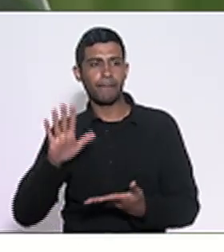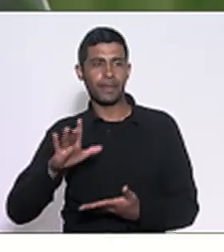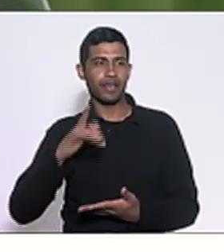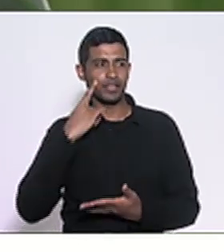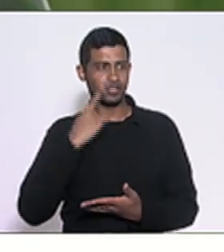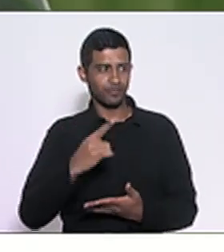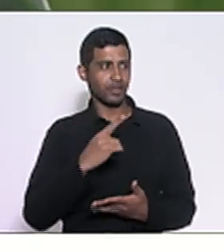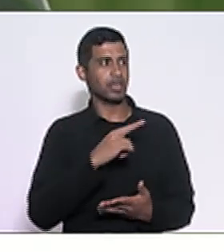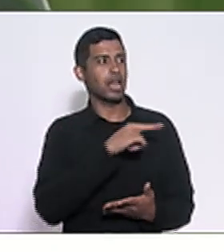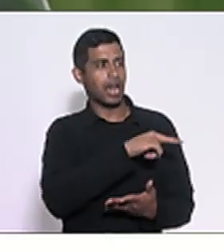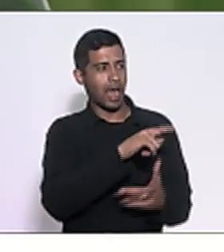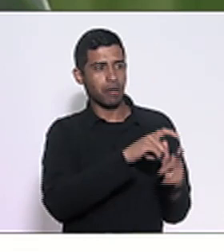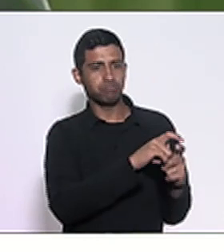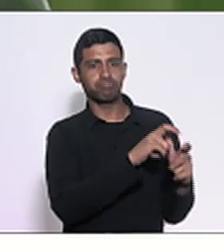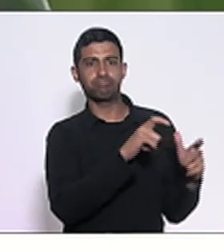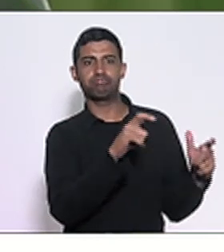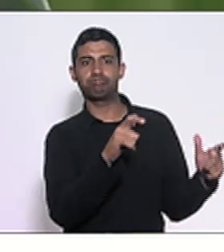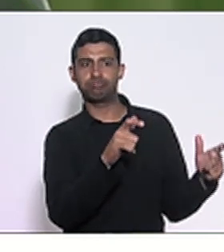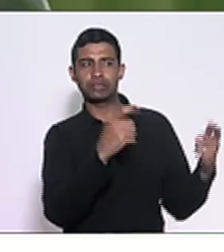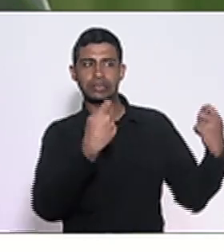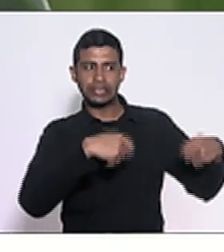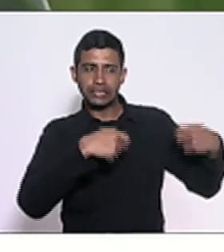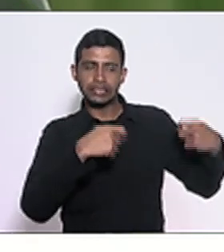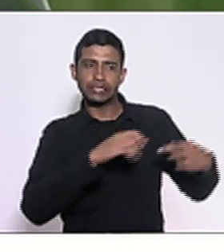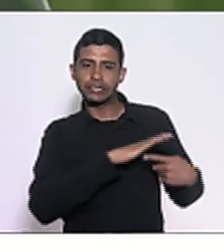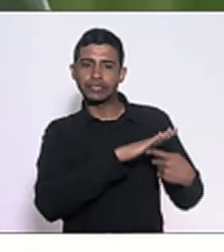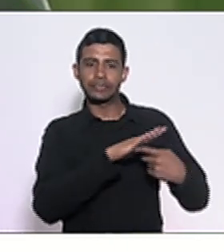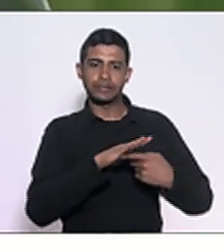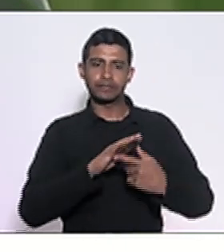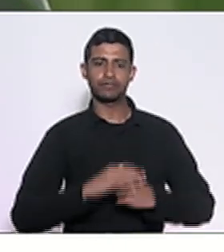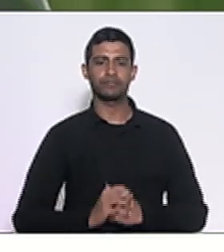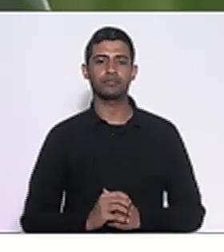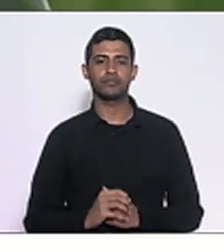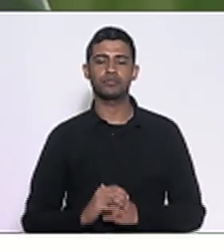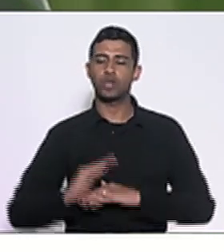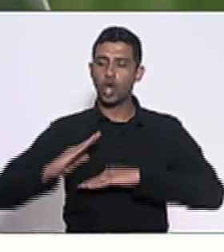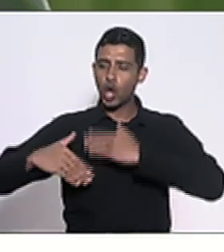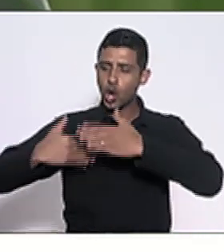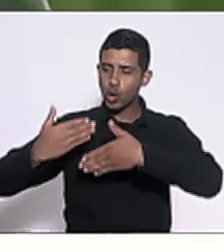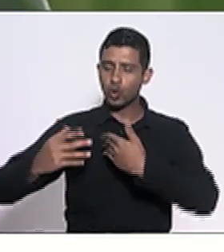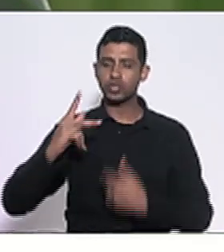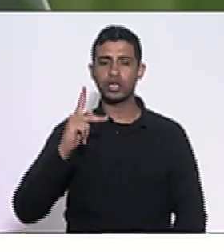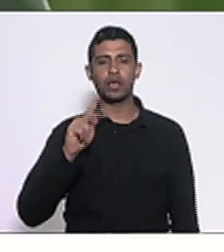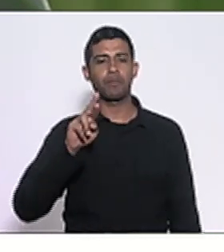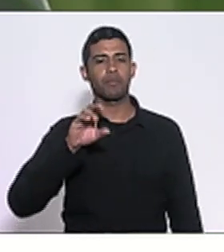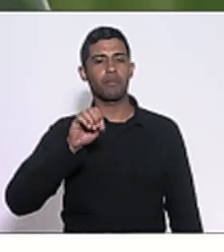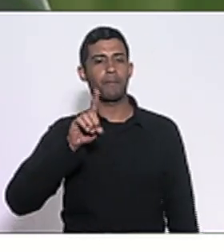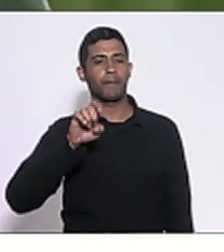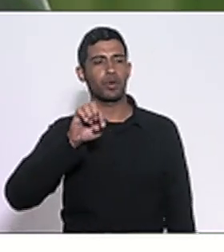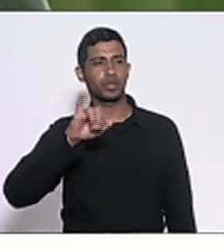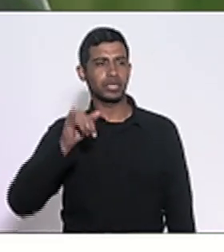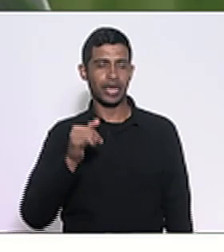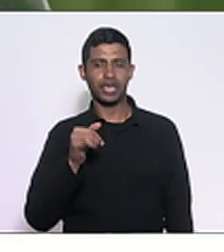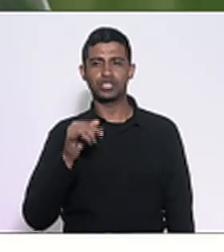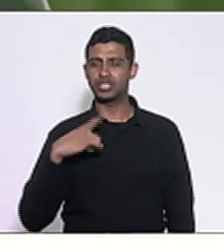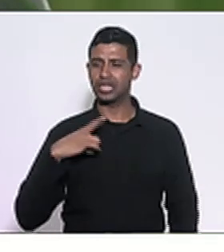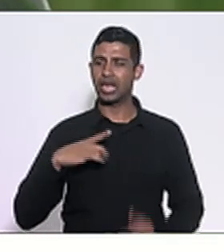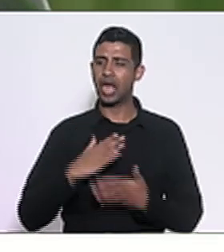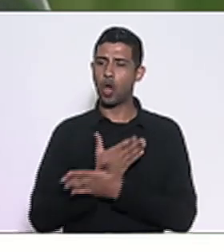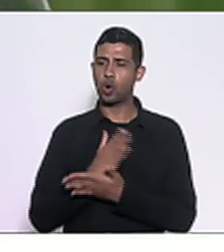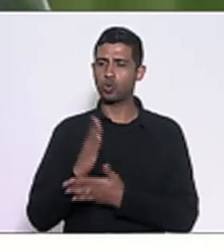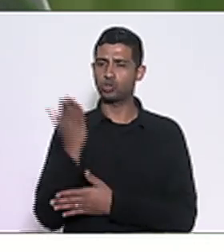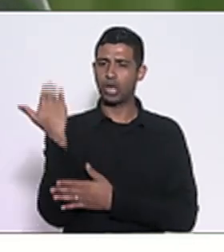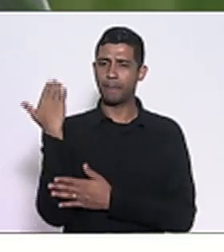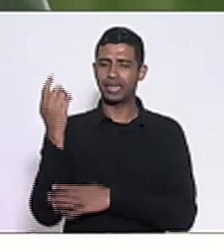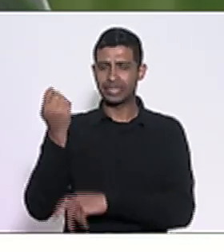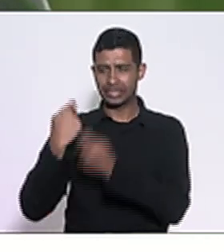demanda crescente. Foi se tocando, o Proderj, as administrações passadas, e eu, pouco